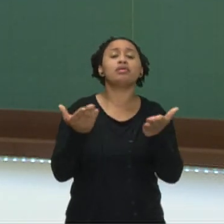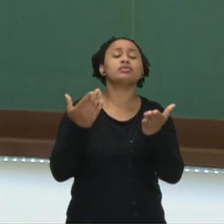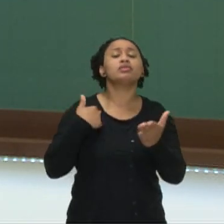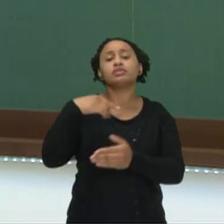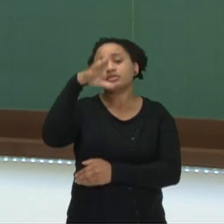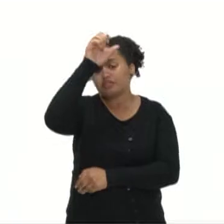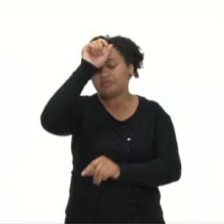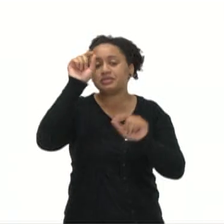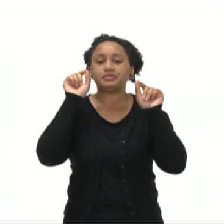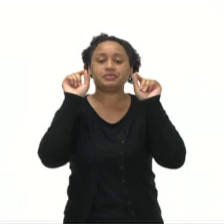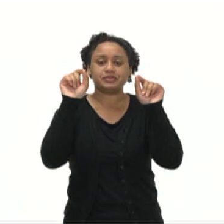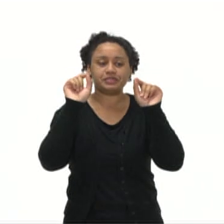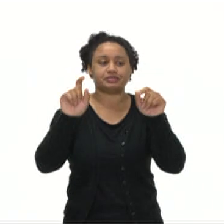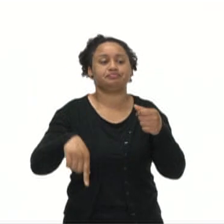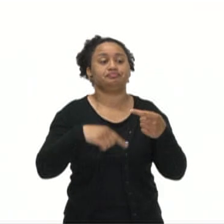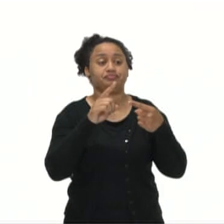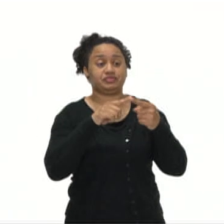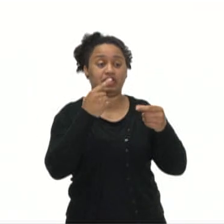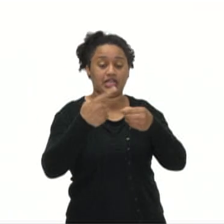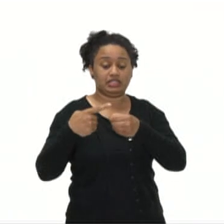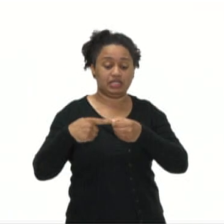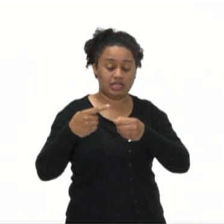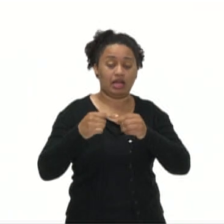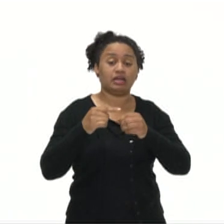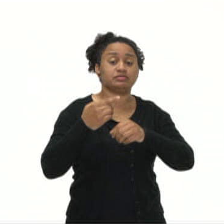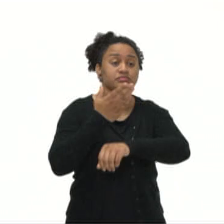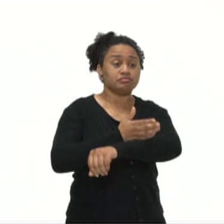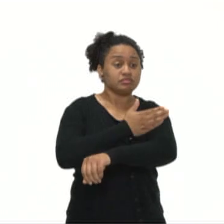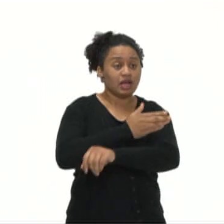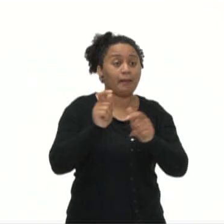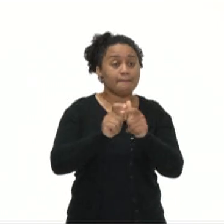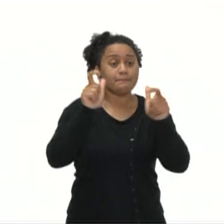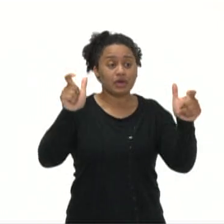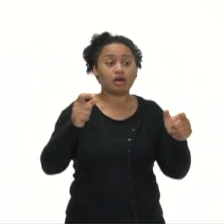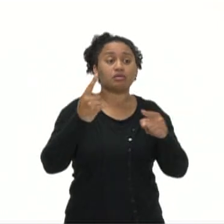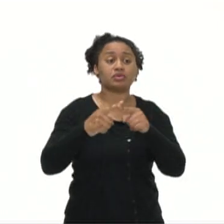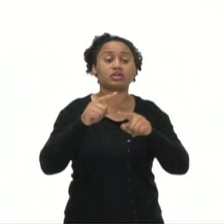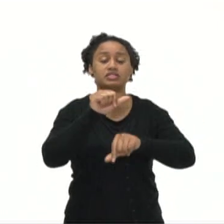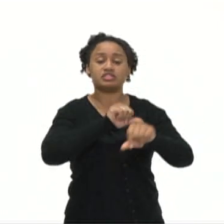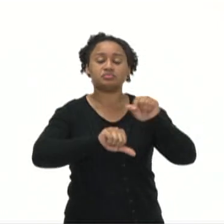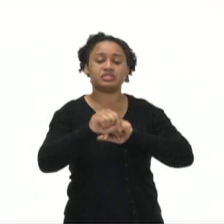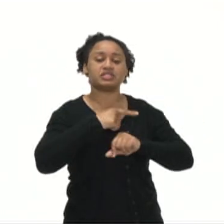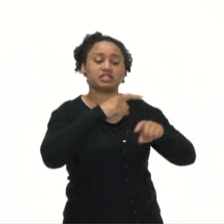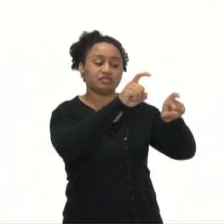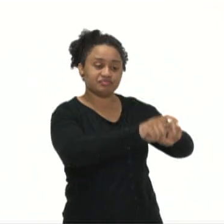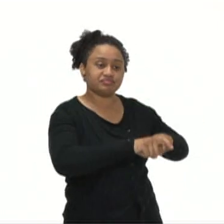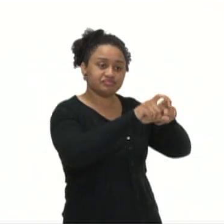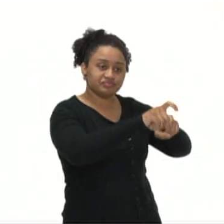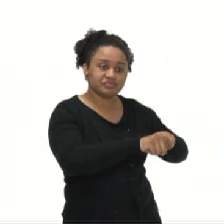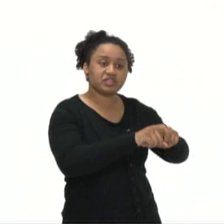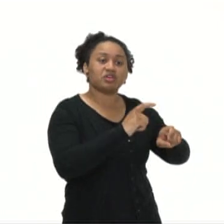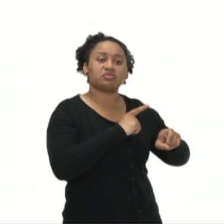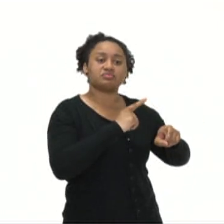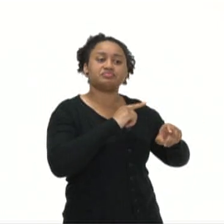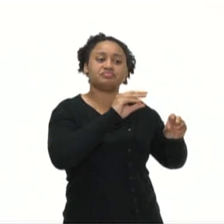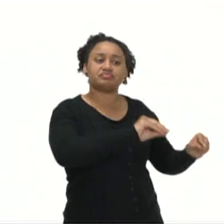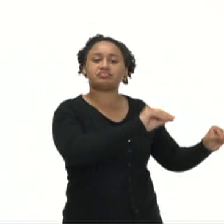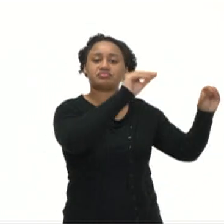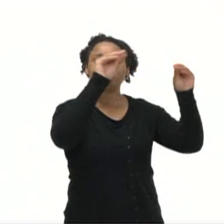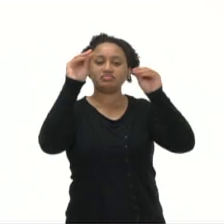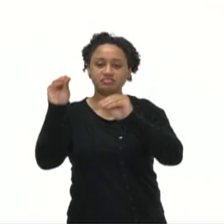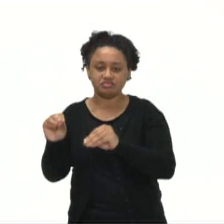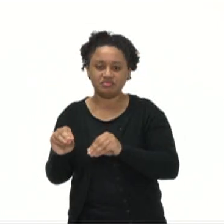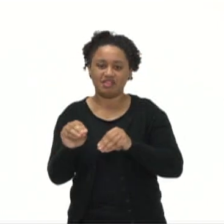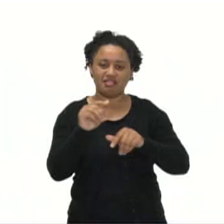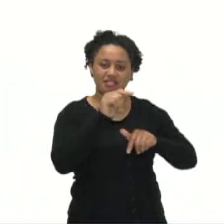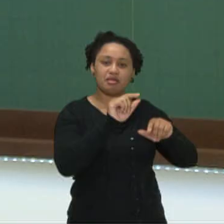esta aula? As cidades medievais, elas cresceram a partir das mudanças ocorridas no campo, porque ocorreu a migração do campo